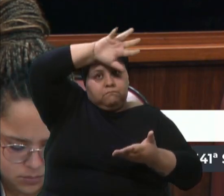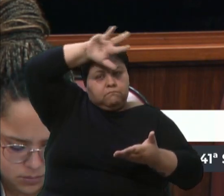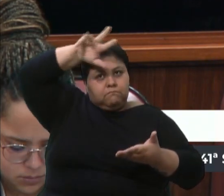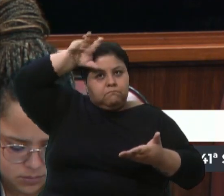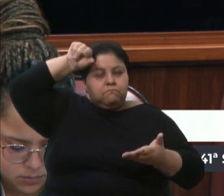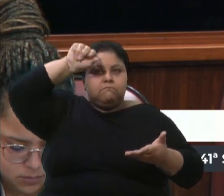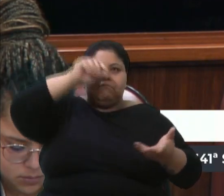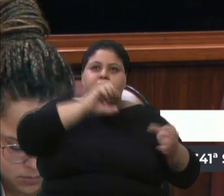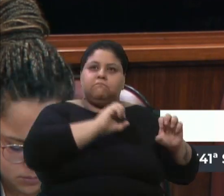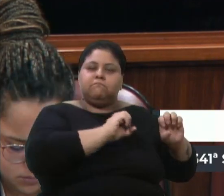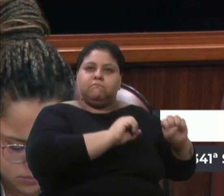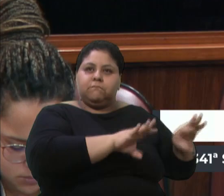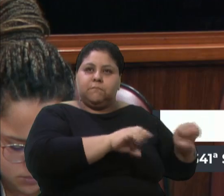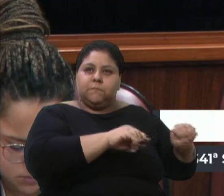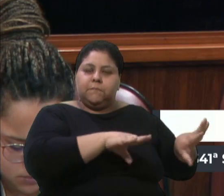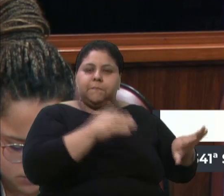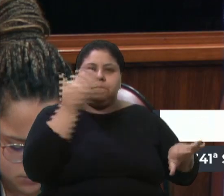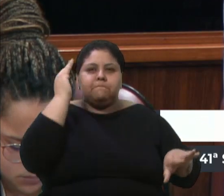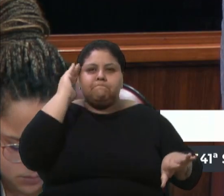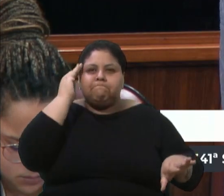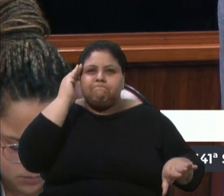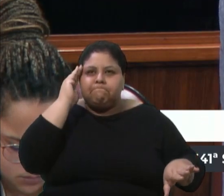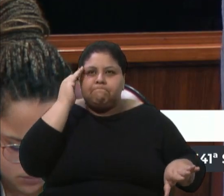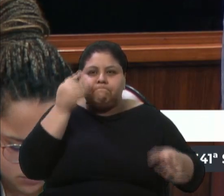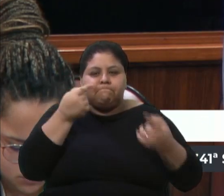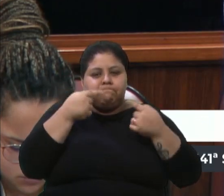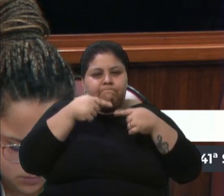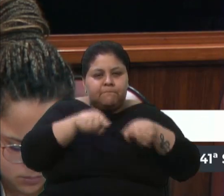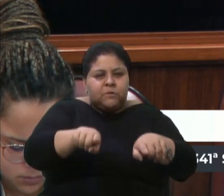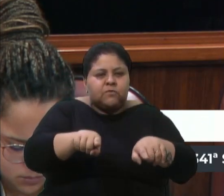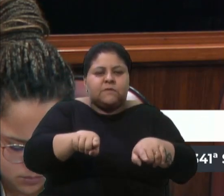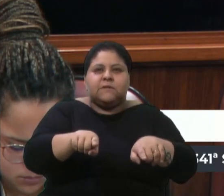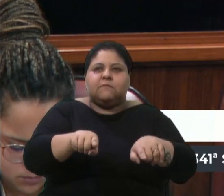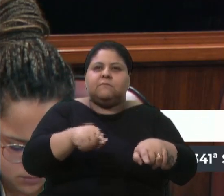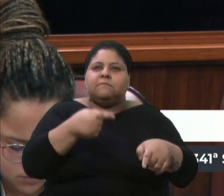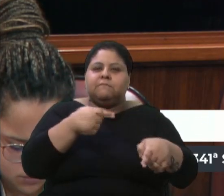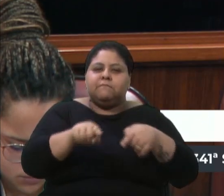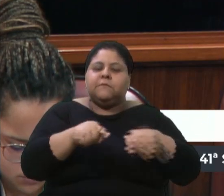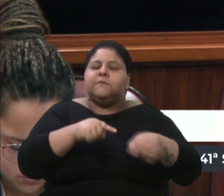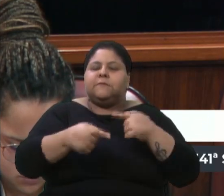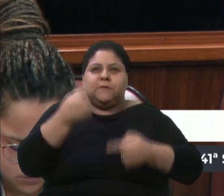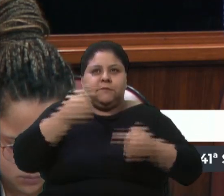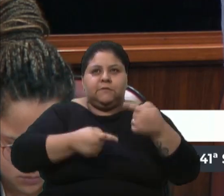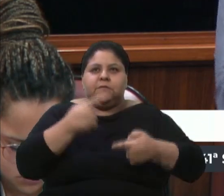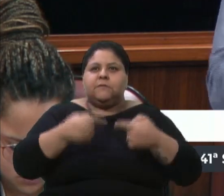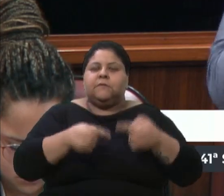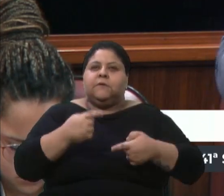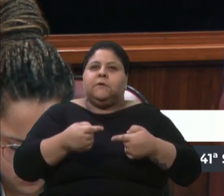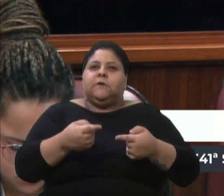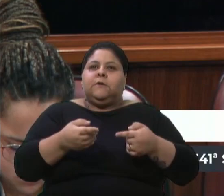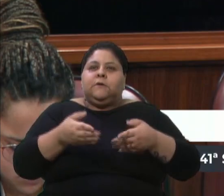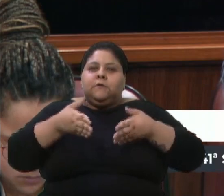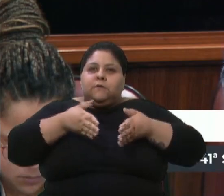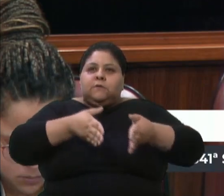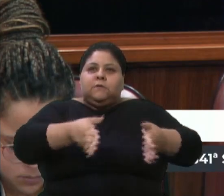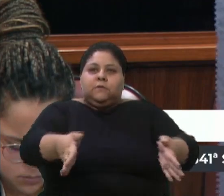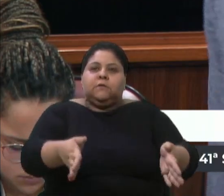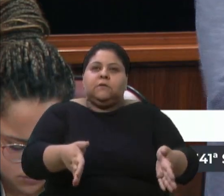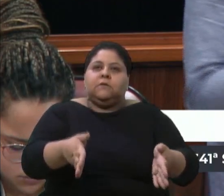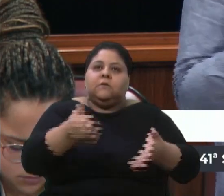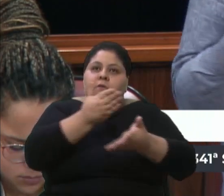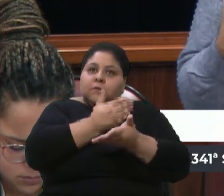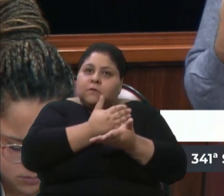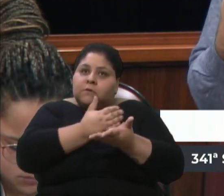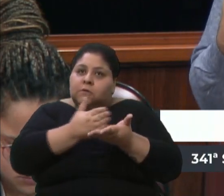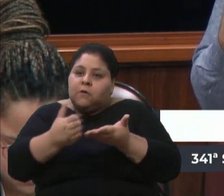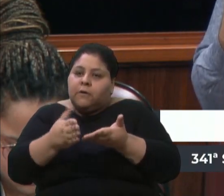entendeu, por conta da discussão que tinha, que o acesso à EJA nas escolas de ensino fundamental, ela se dá a partir dos